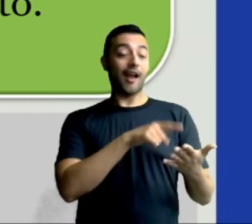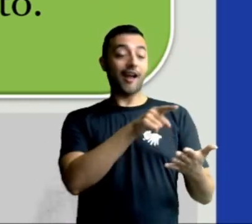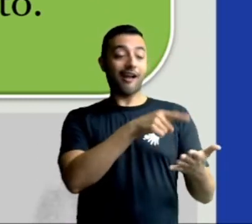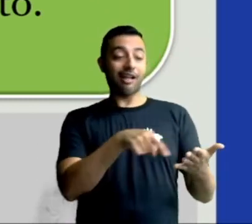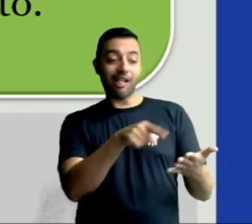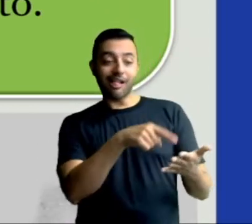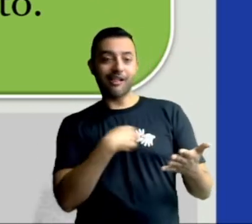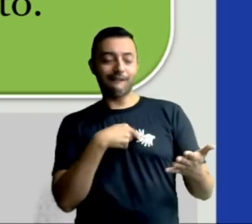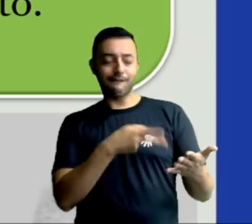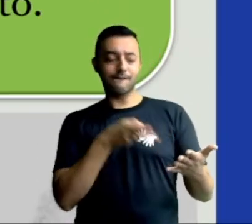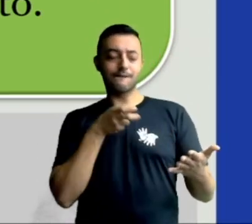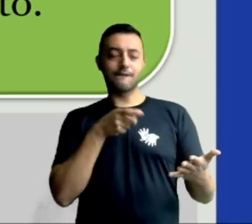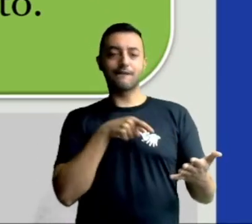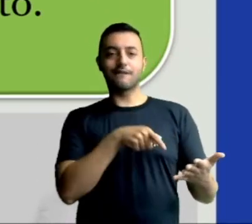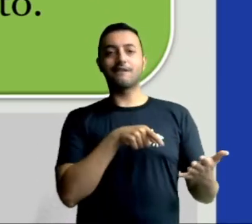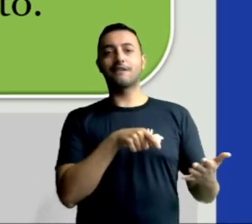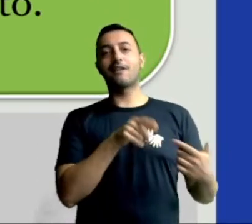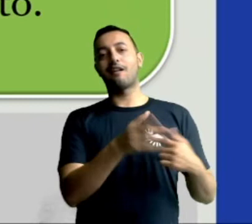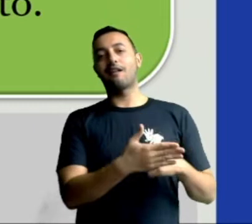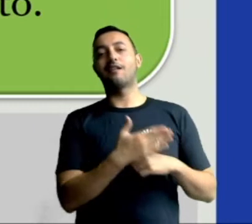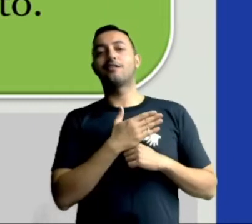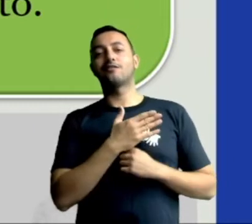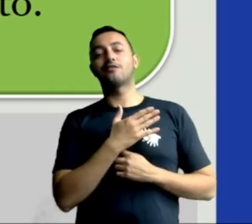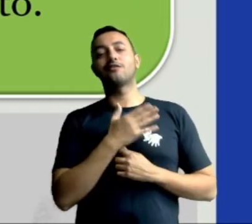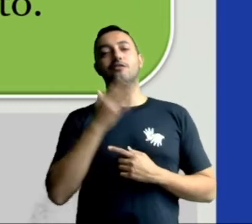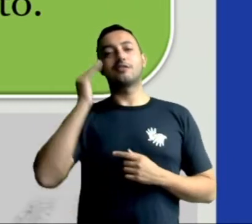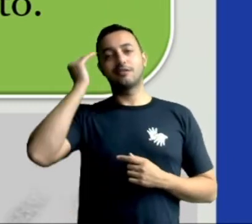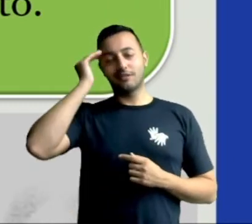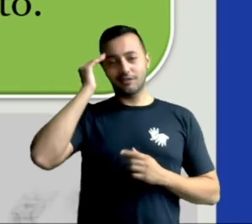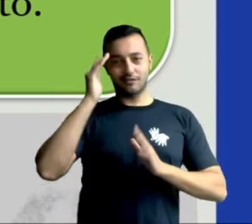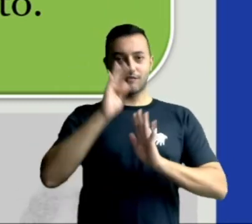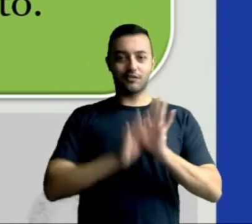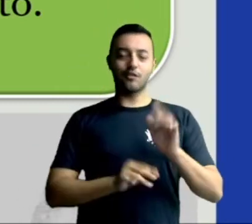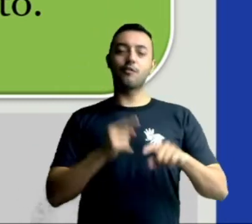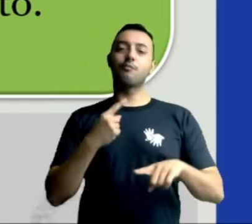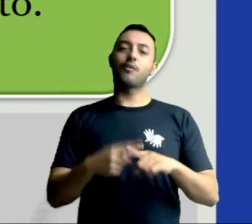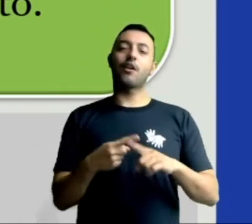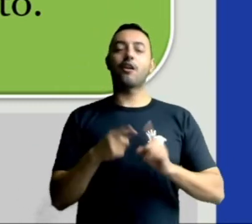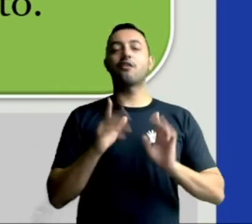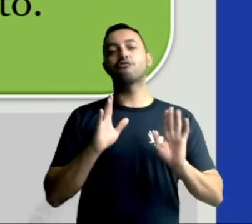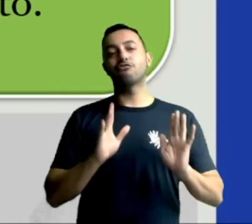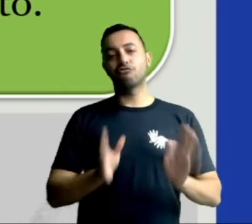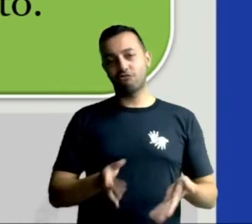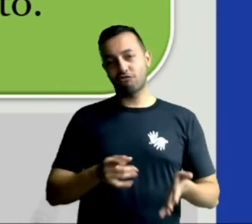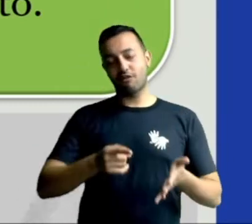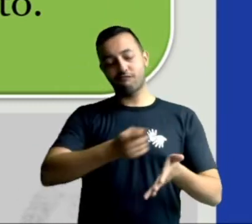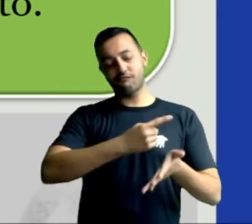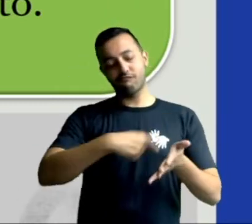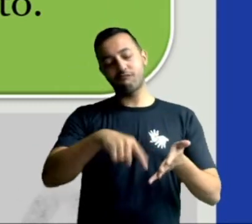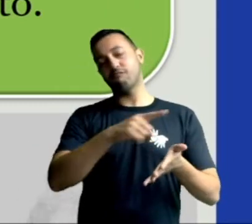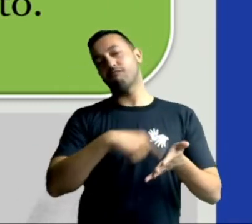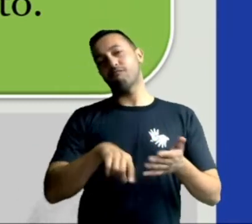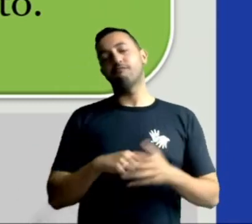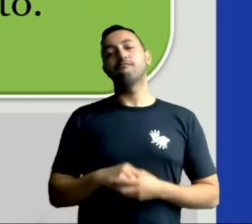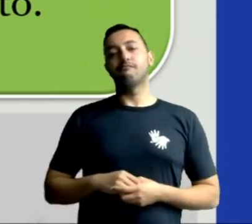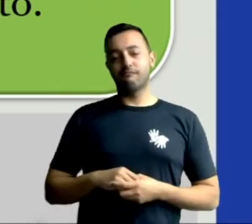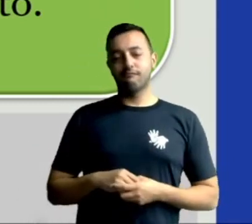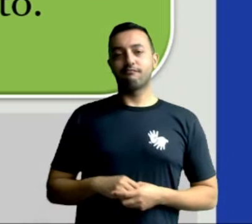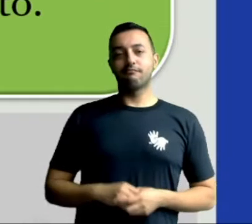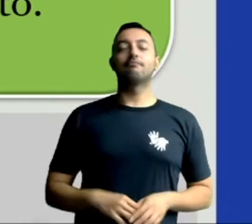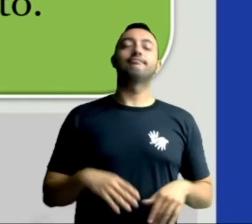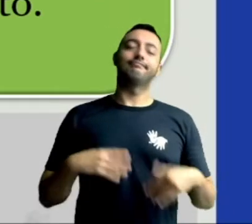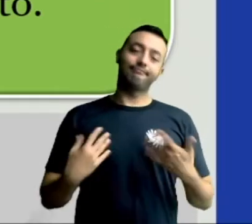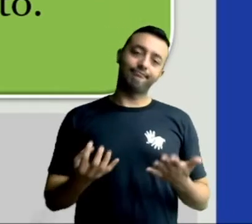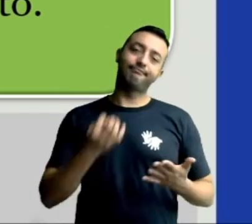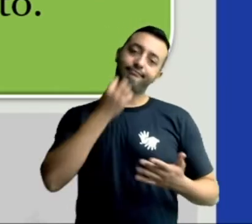noção do que o texto está sendo abordado através daquelas partes ali que você deixou em evidência, tá? Então, é